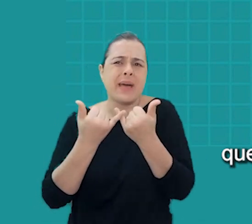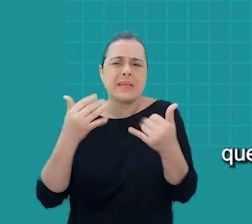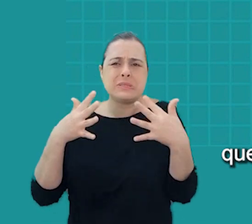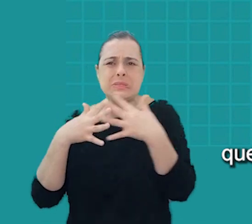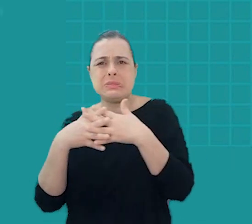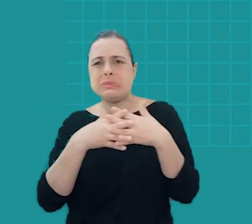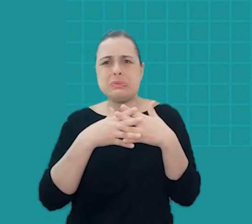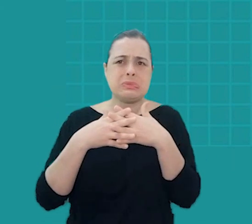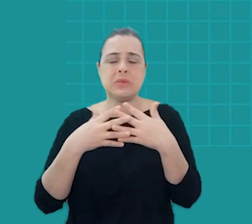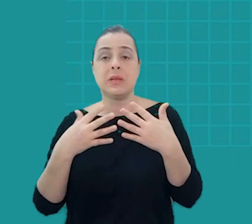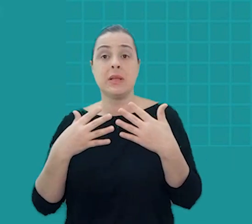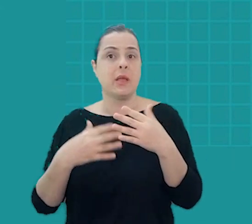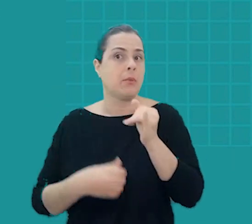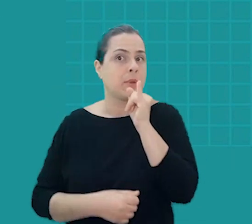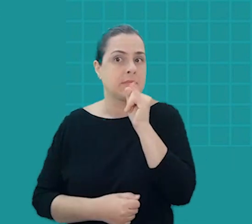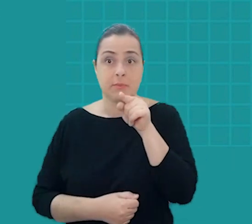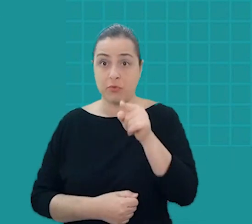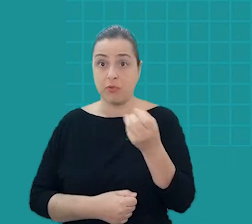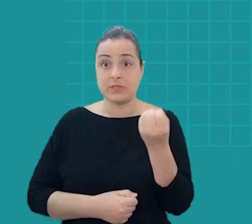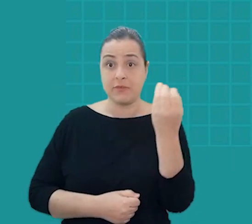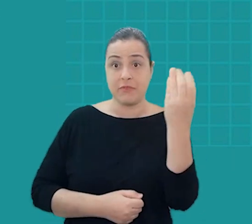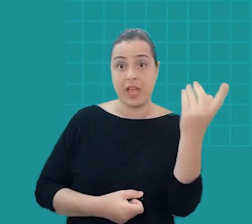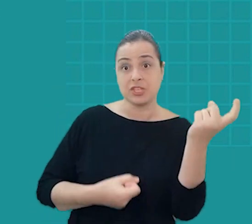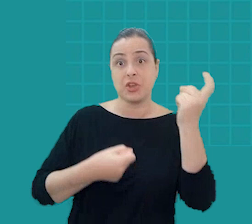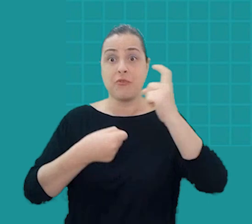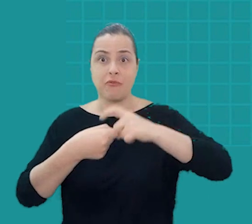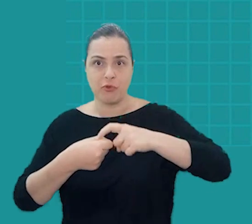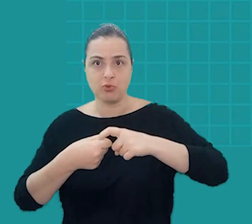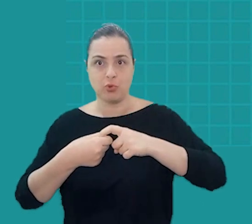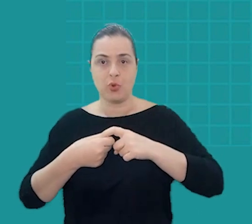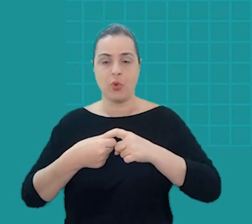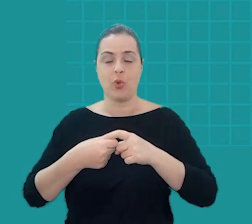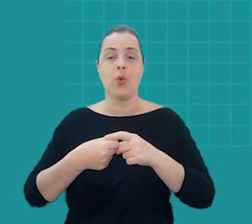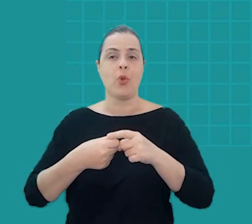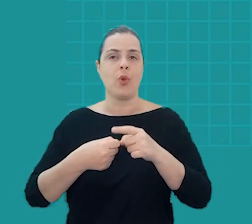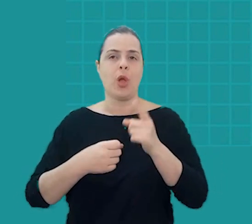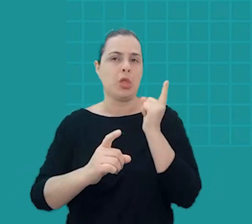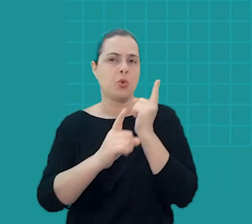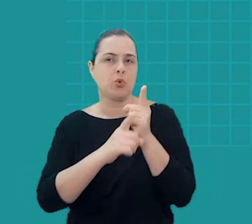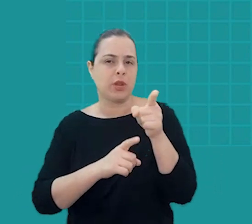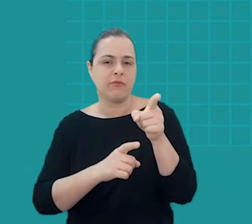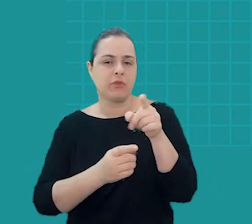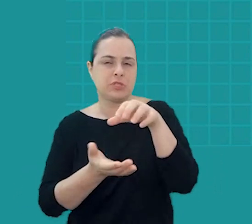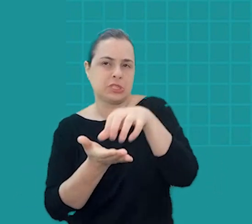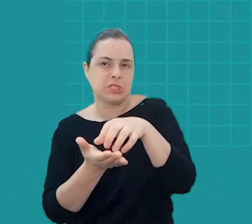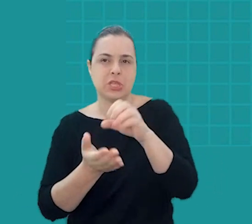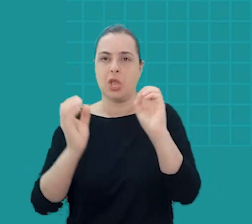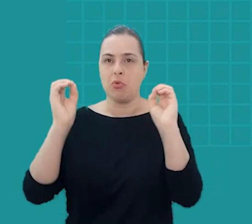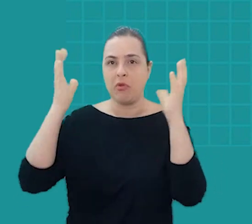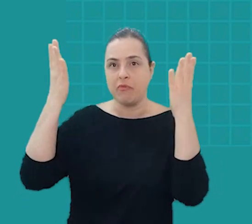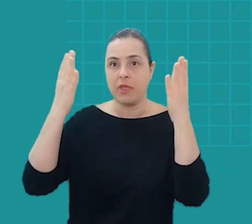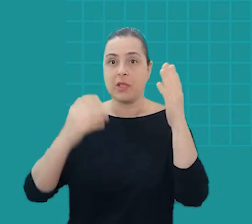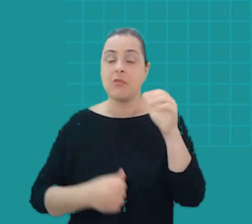de uma viagem, a gente se encontrou lá na sede do Caló, ou num evento, a Fabi com uma mala e uma bala,